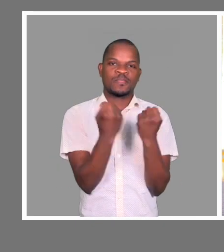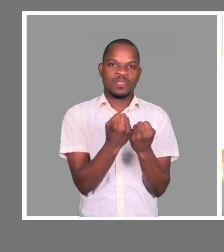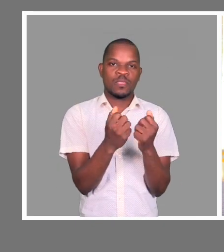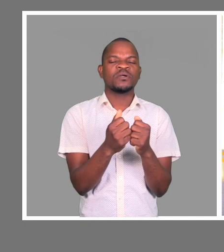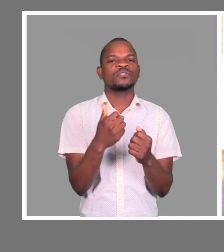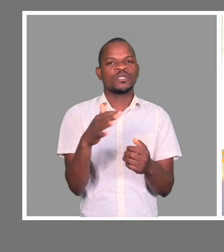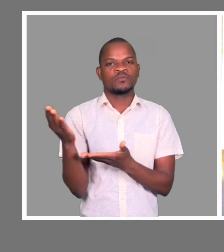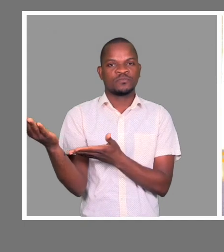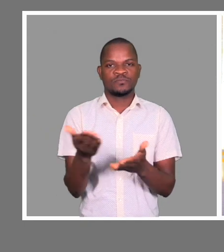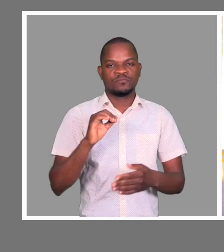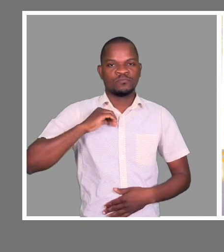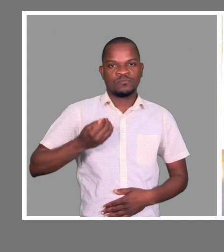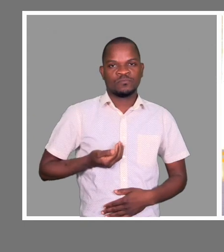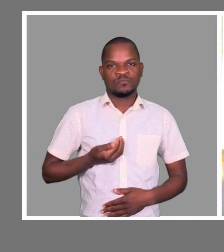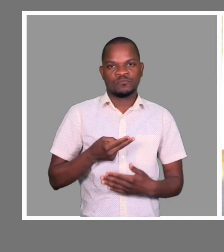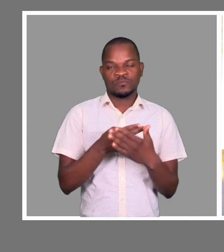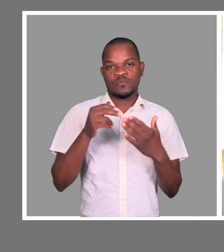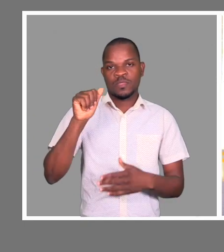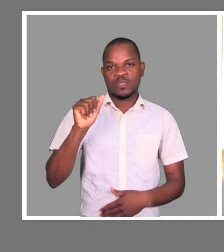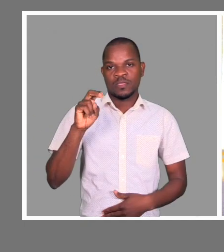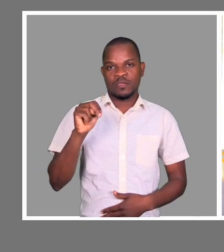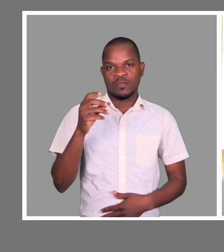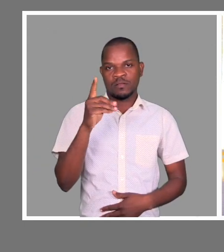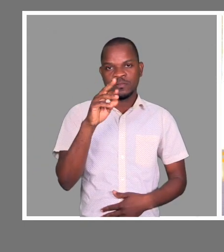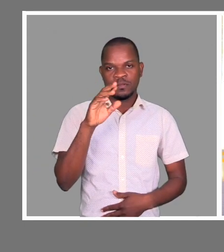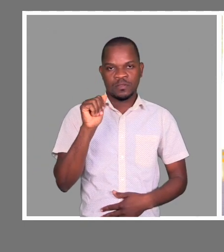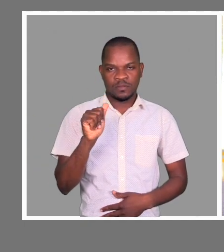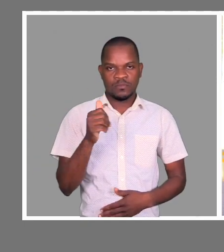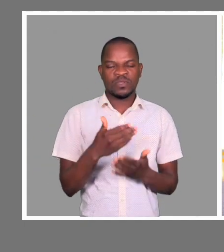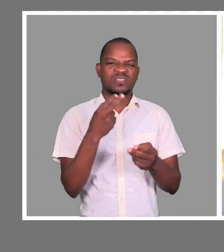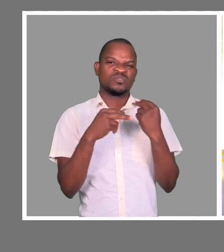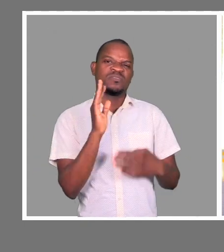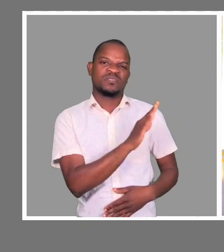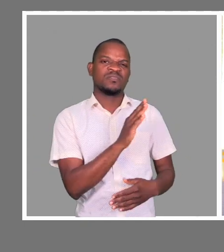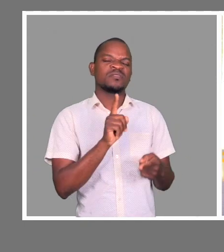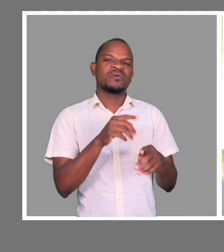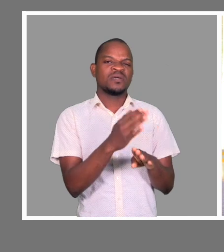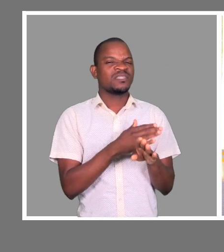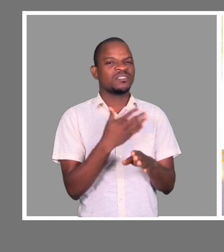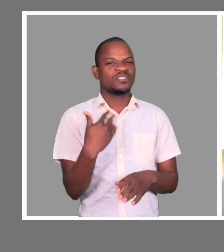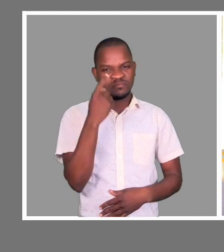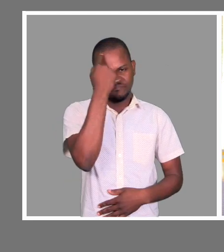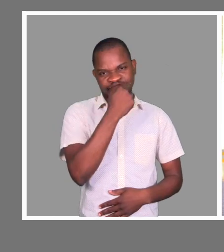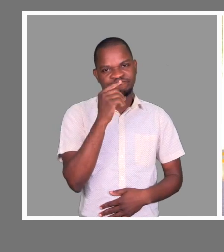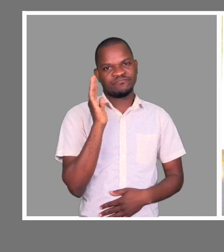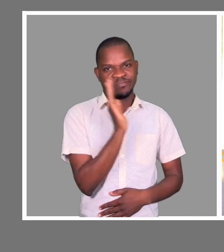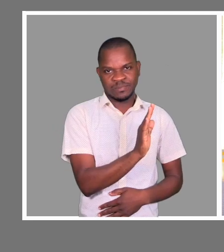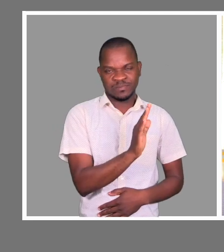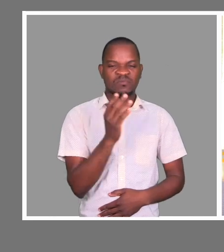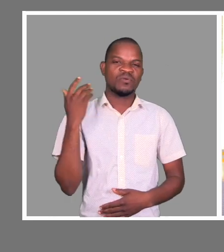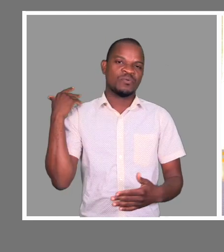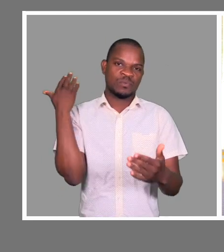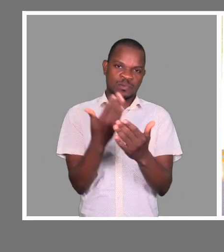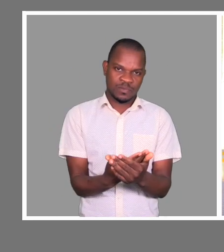por causa da história dela, e eu já conhecia ela há um tempo. A nossa associação passa